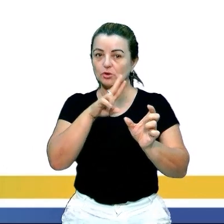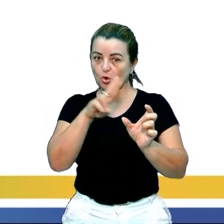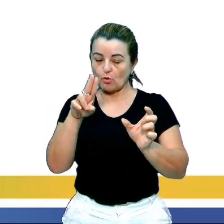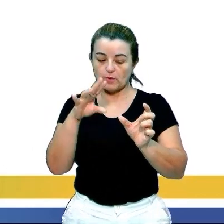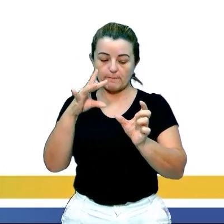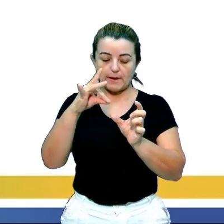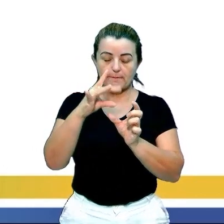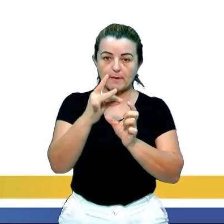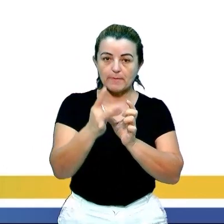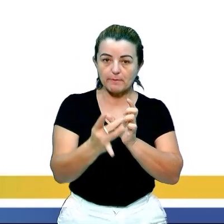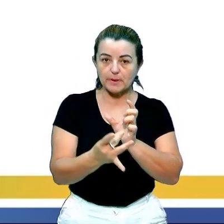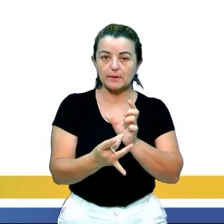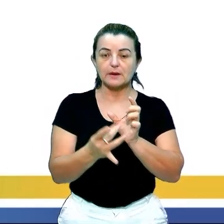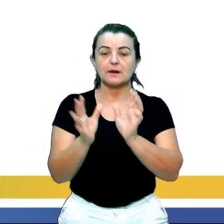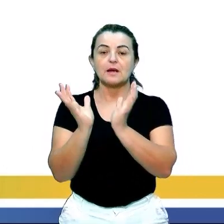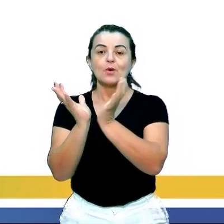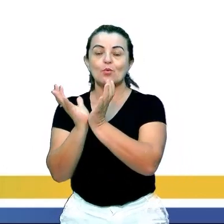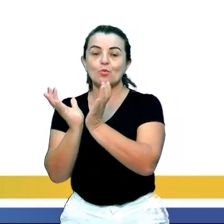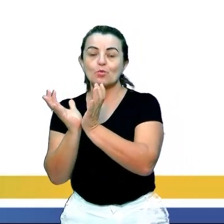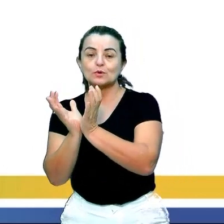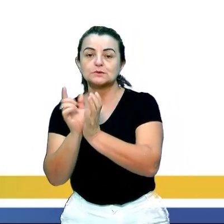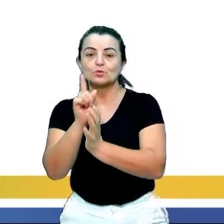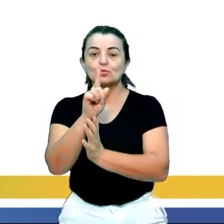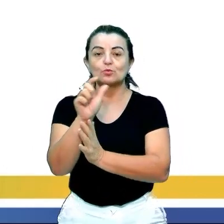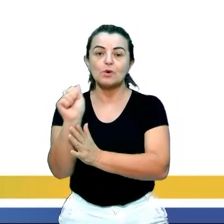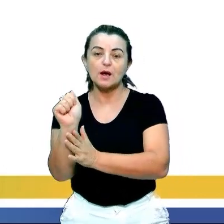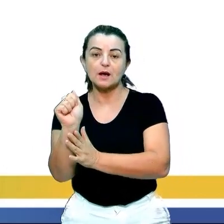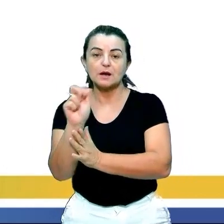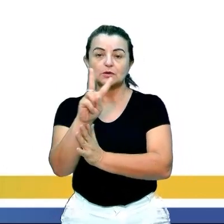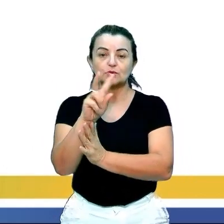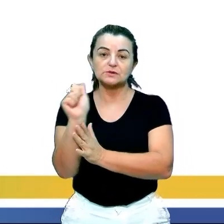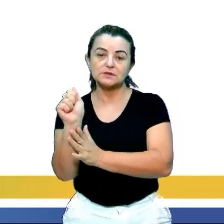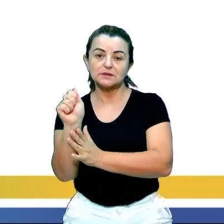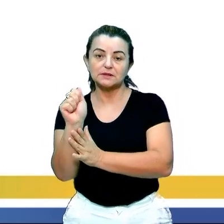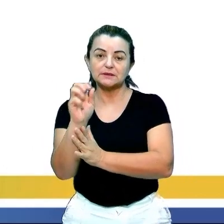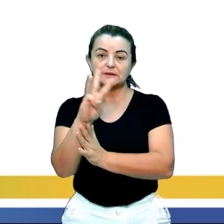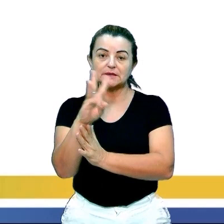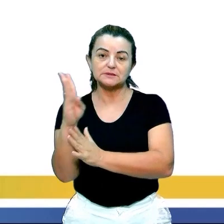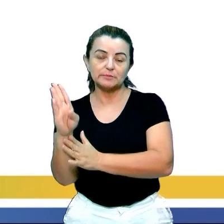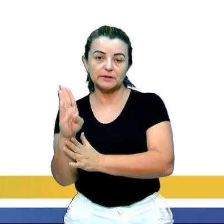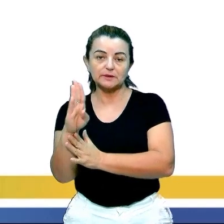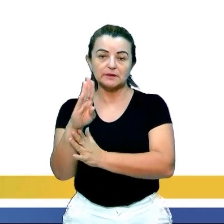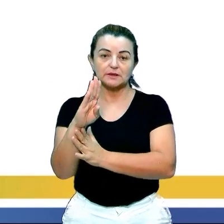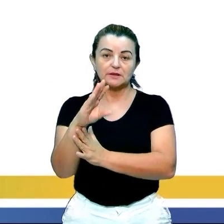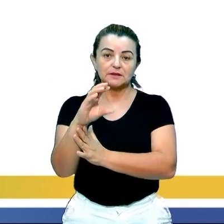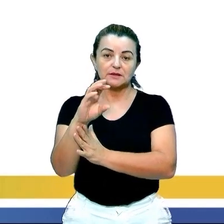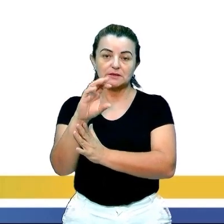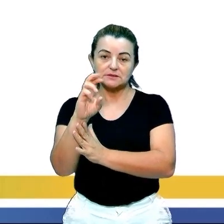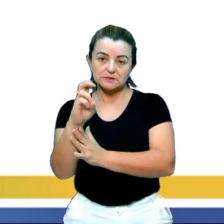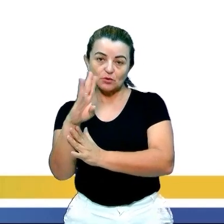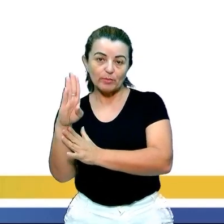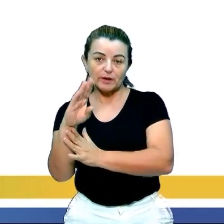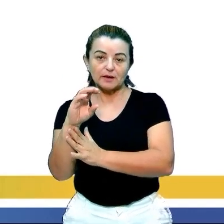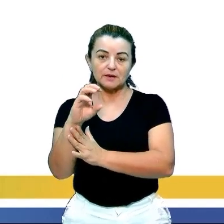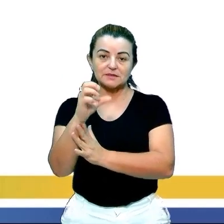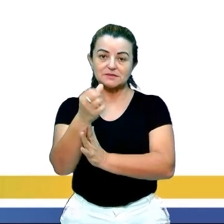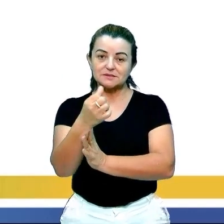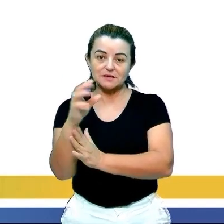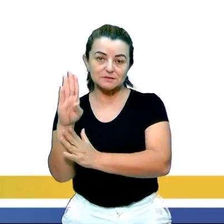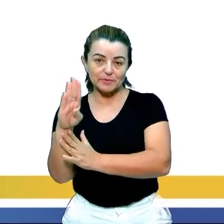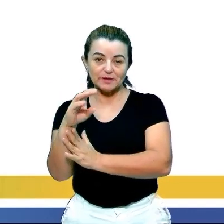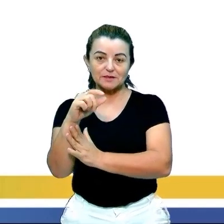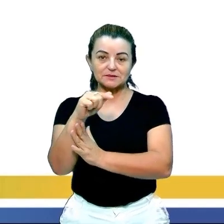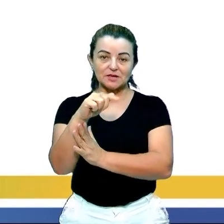tá? Que nós chamamos de família 1A, família 2A, 3B, 4B, 5B,